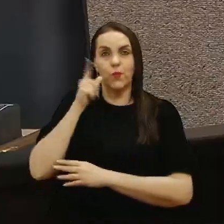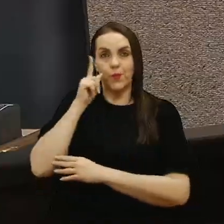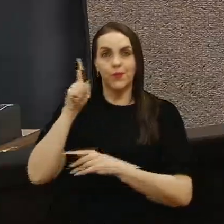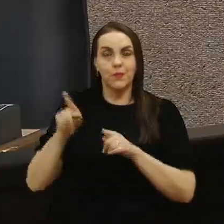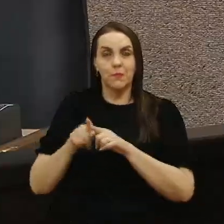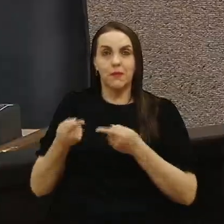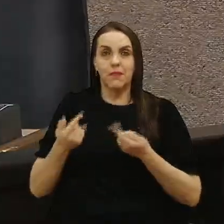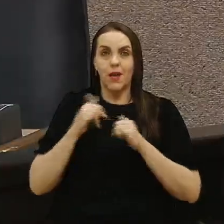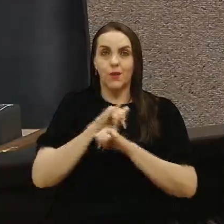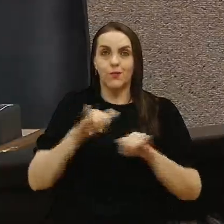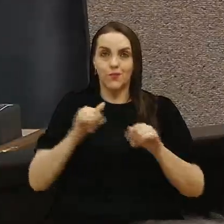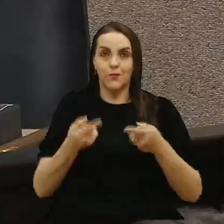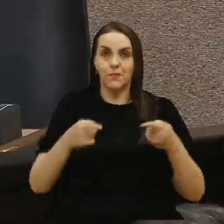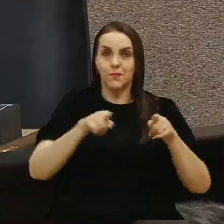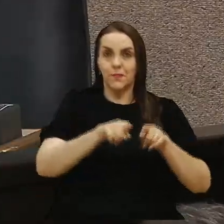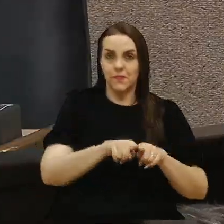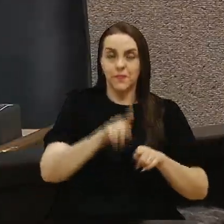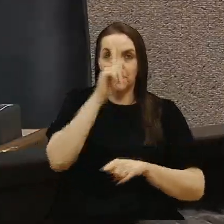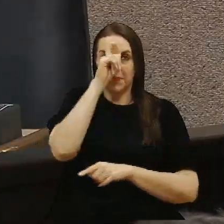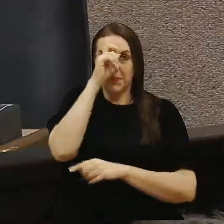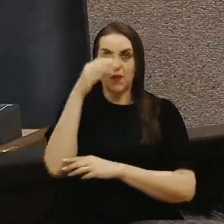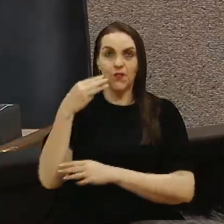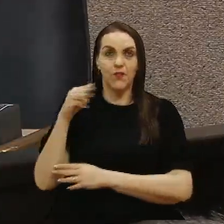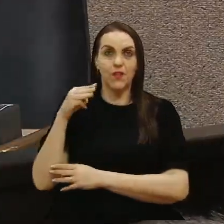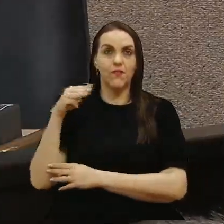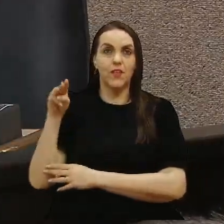parceria com o Hospital Virvi Ramos, serão